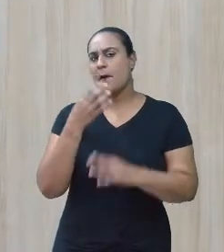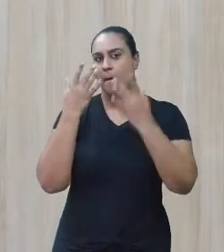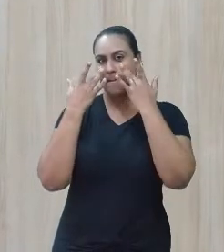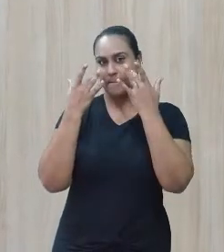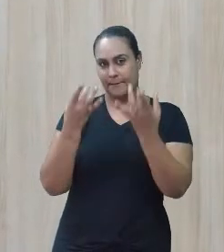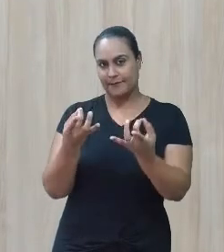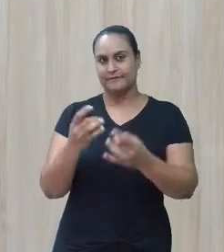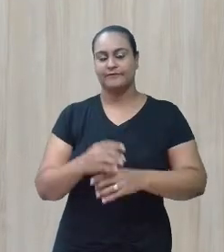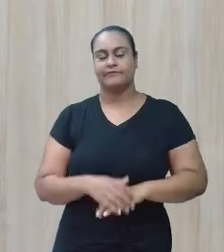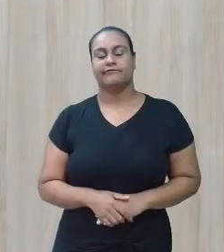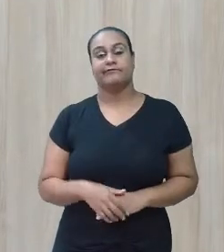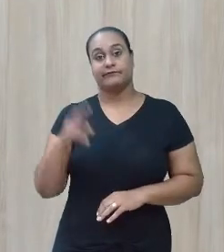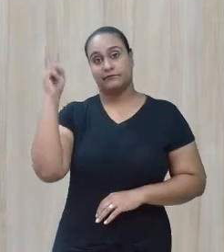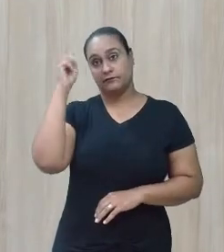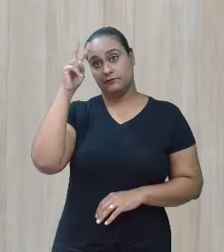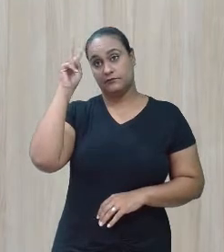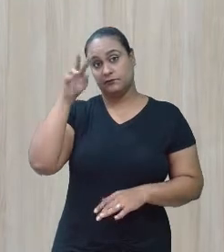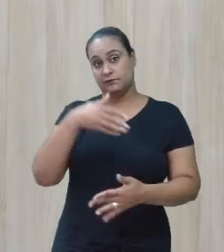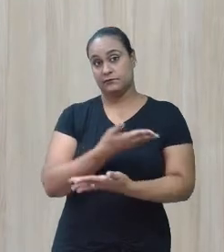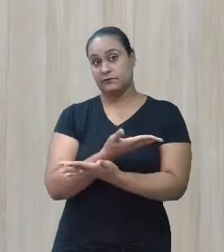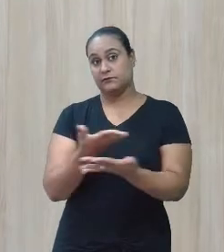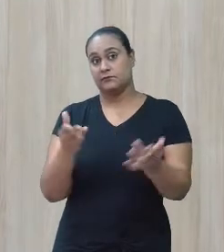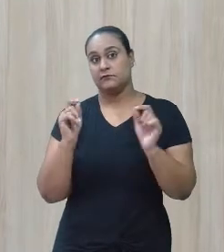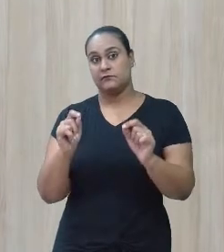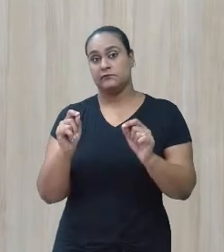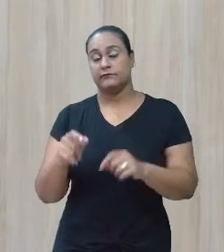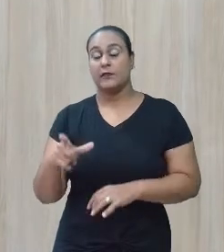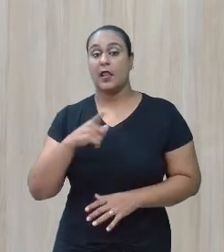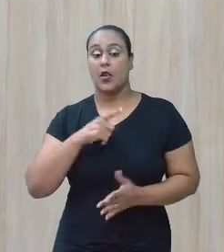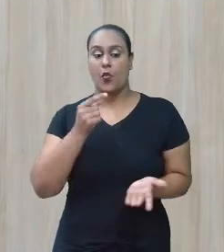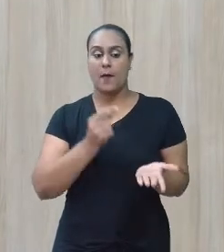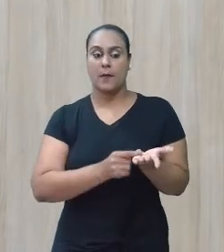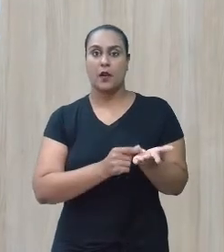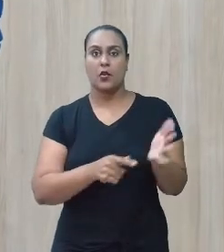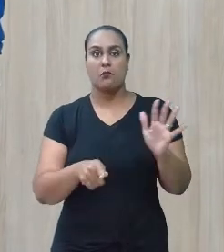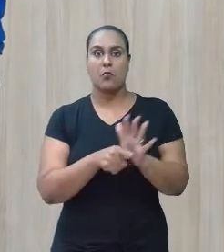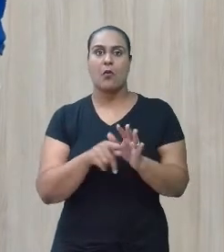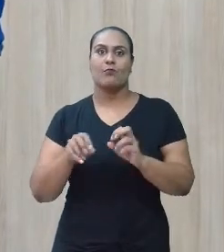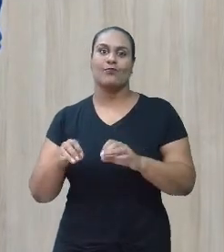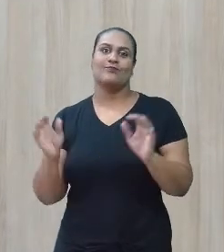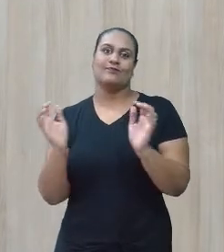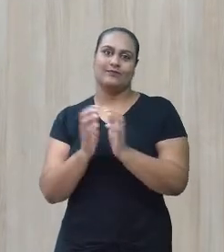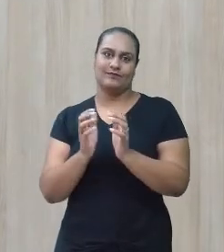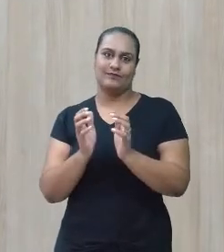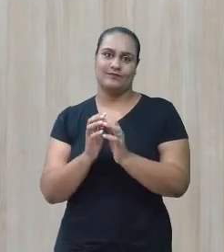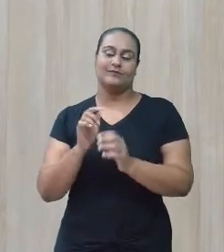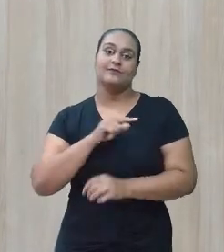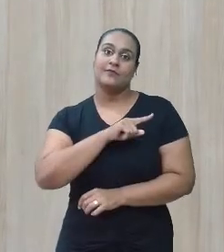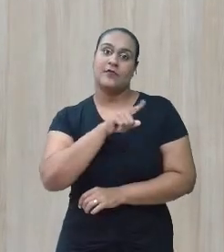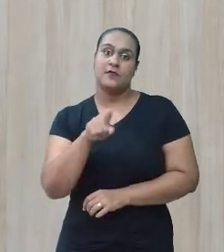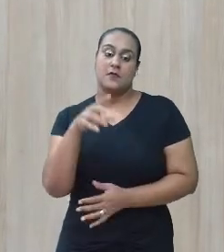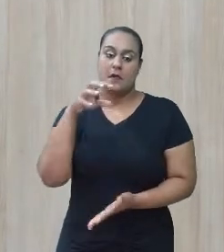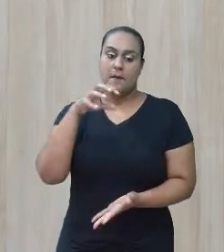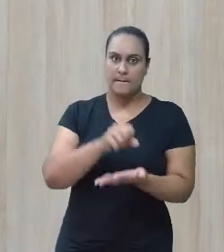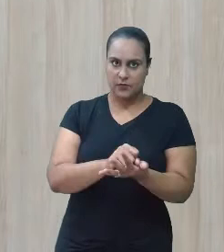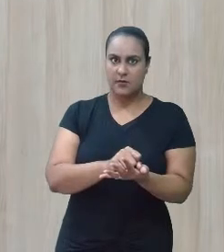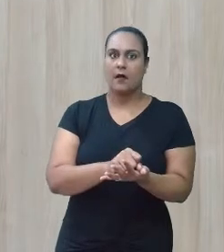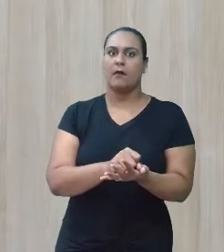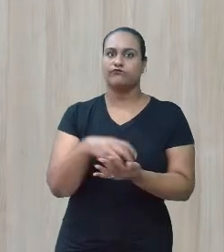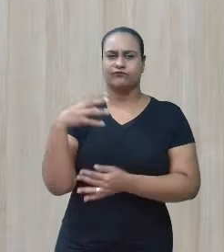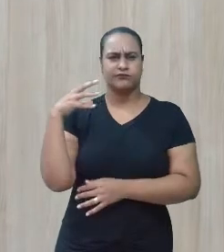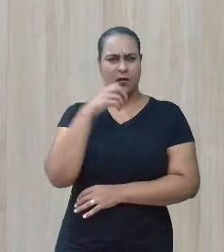certo? E aí, lembrando a vocês que temos o nosso aplicativo Educa Recife, para que vocês possam baixar em tempo